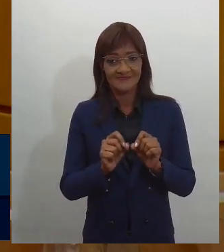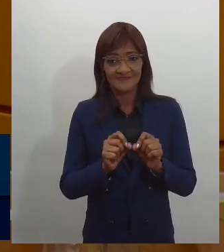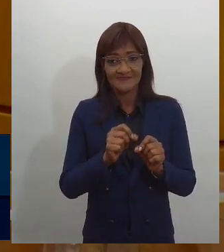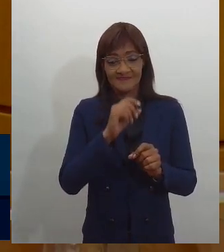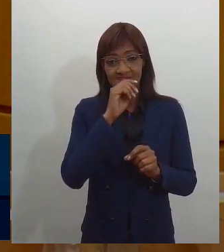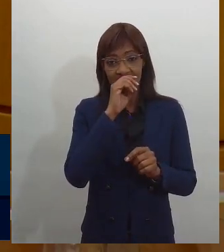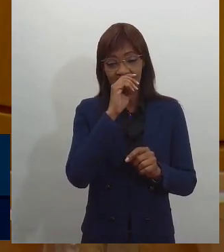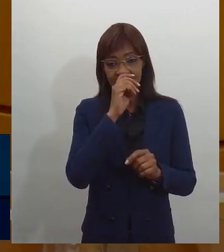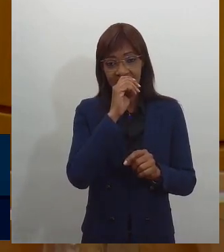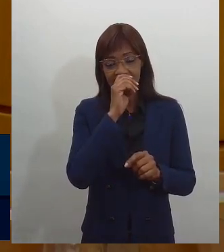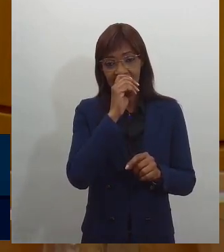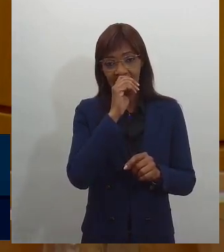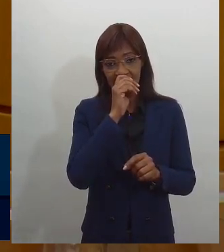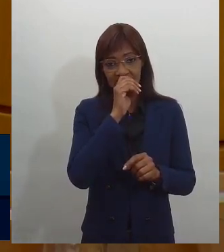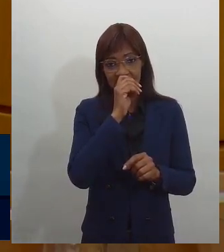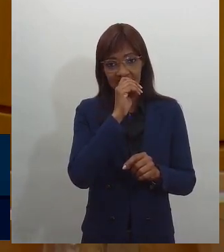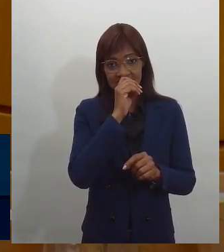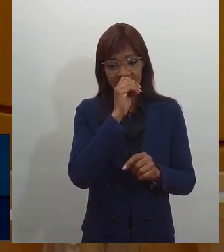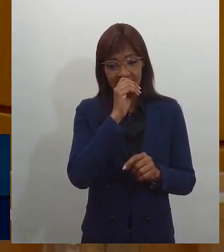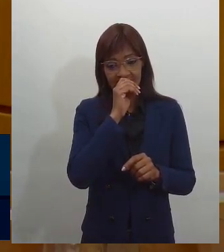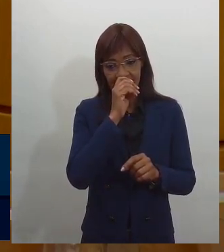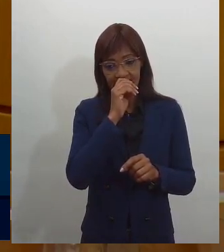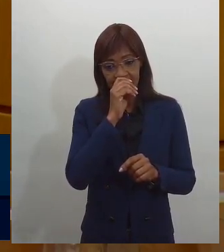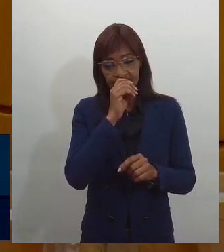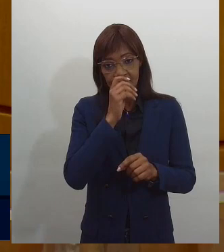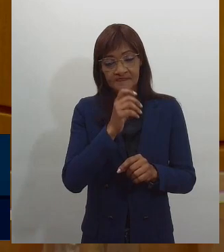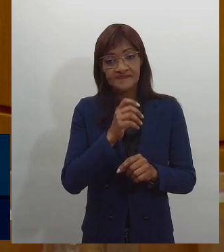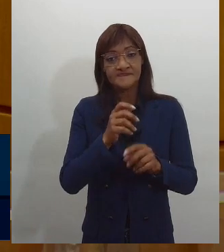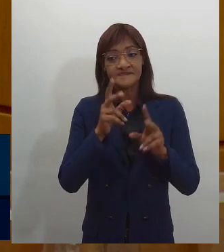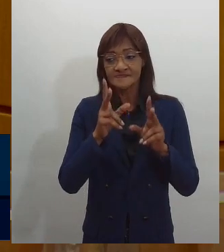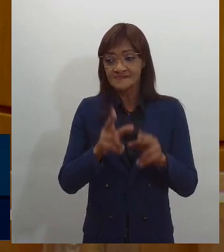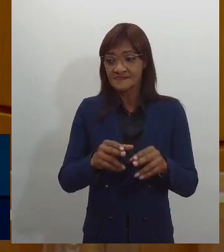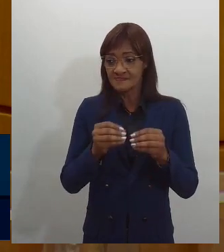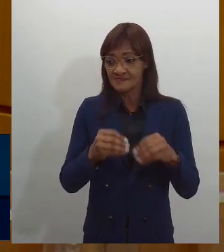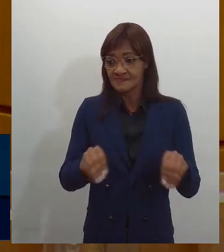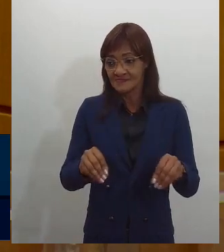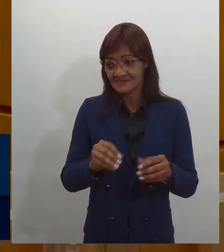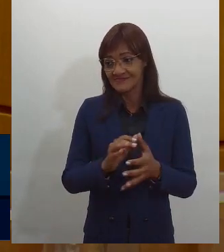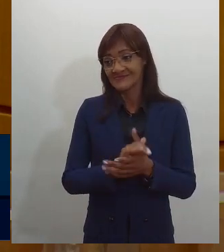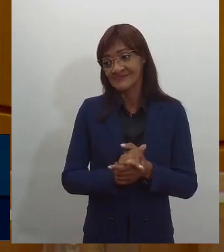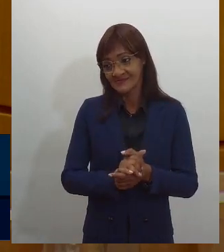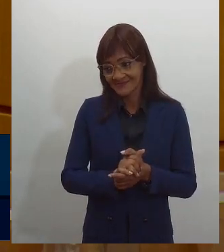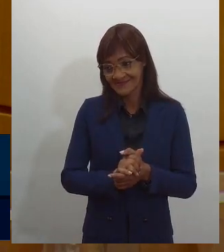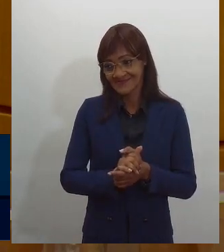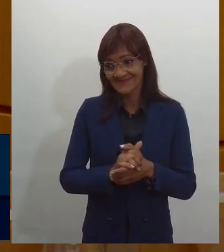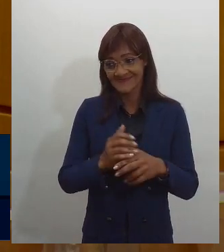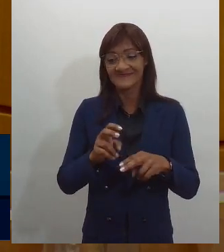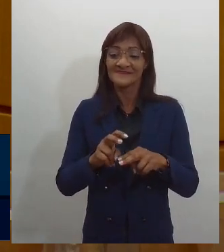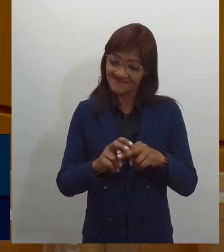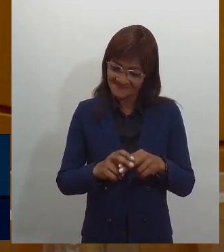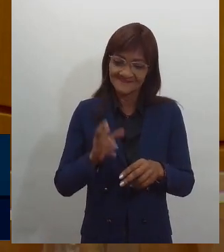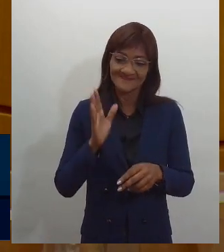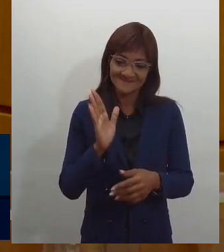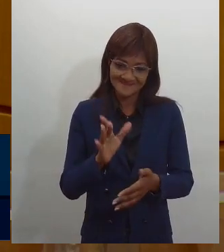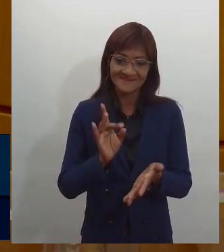de pipas ao mês para distribuir com as comunidades, porque isso aí dá um valor de 300 a 400 mil reais. E como os municípios já estão